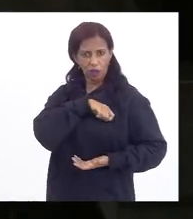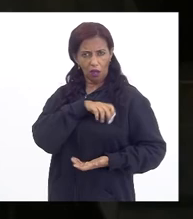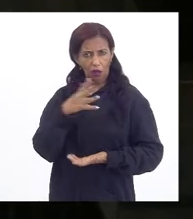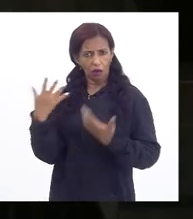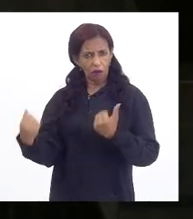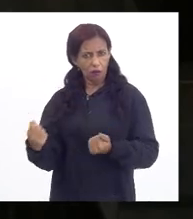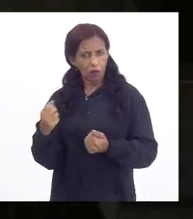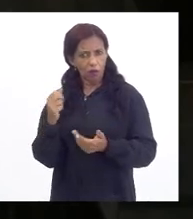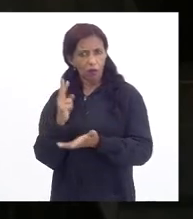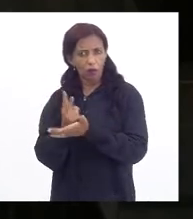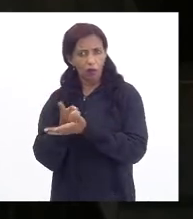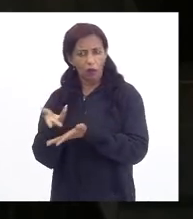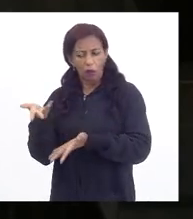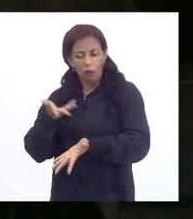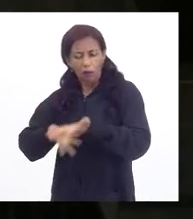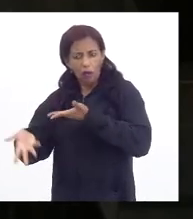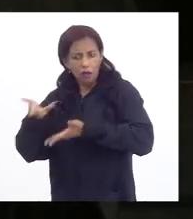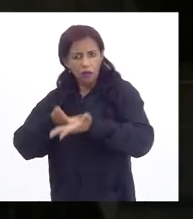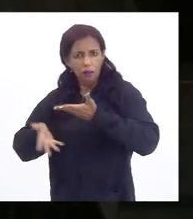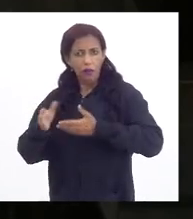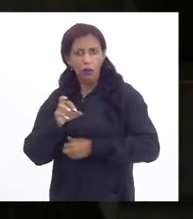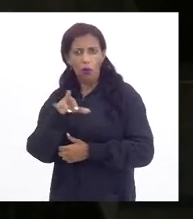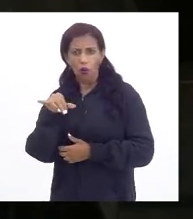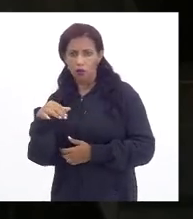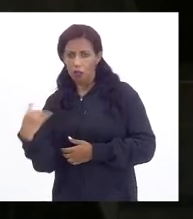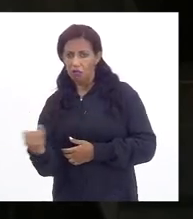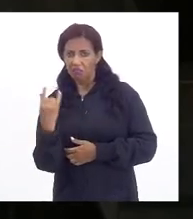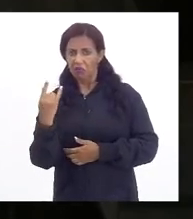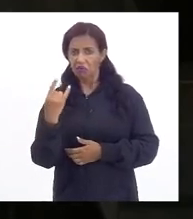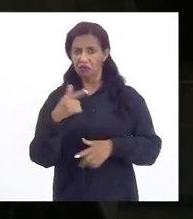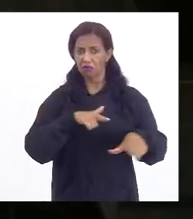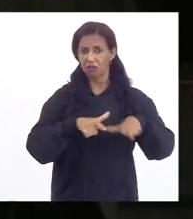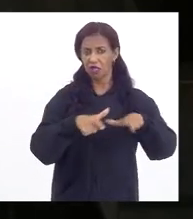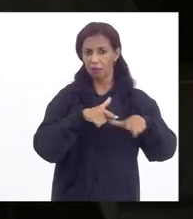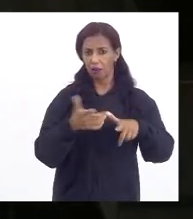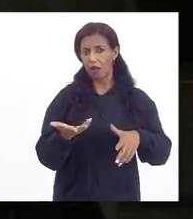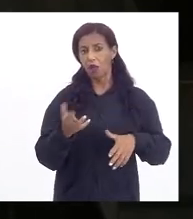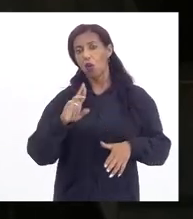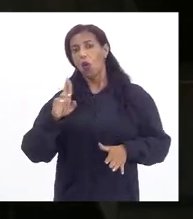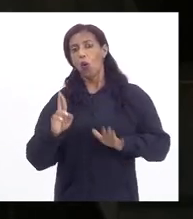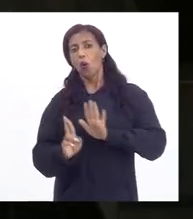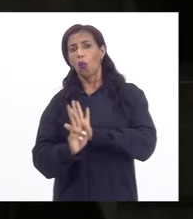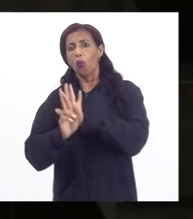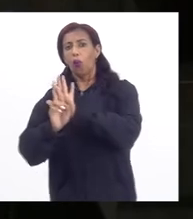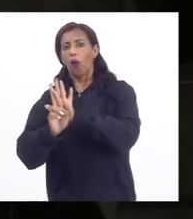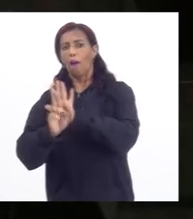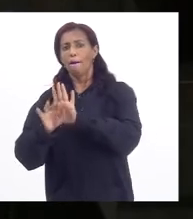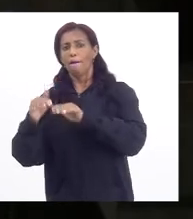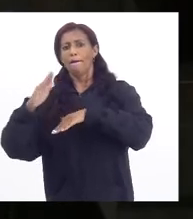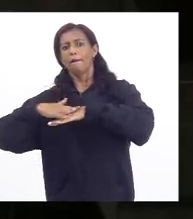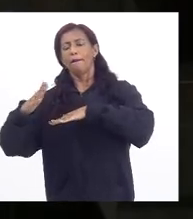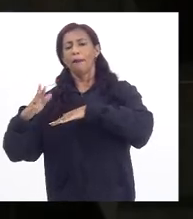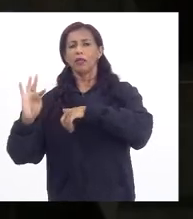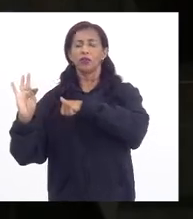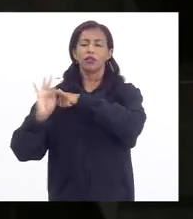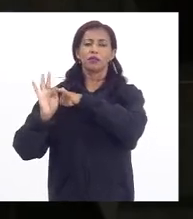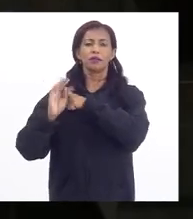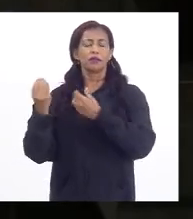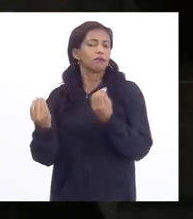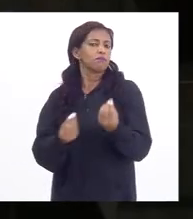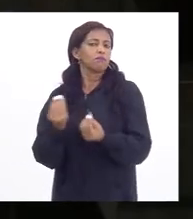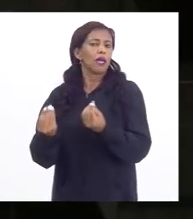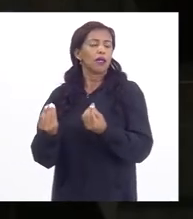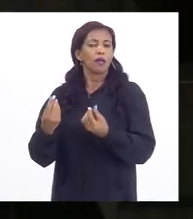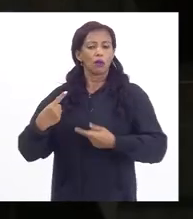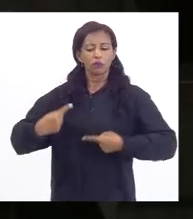continuar participando daquele conselho? É nosso papel? Não seria o caso de ter uma representação de perfil mais técnico? Enfim, ou seja, são os debates